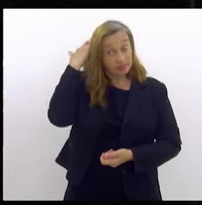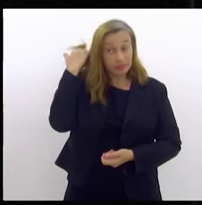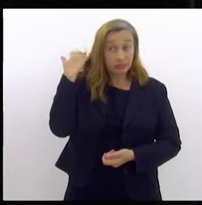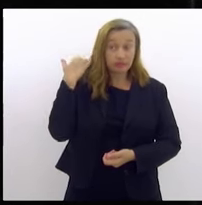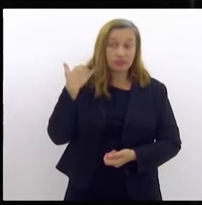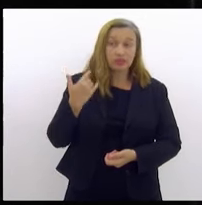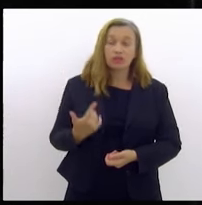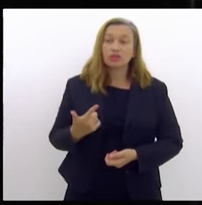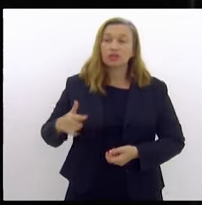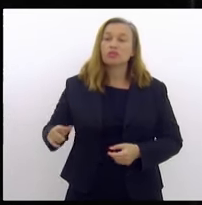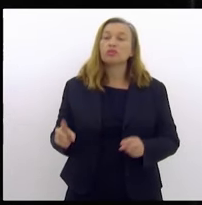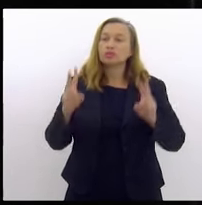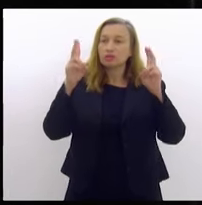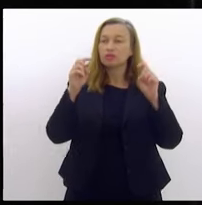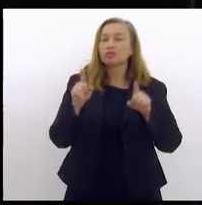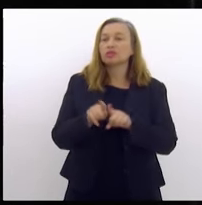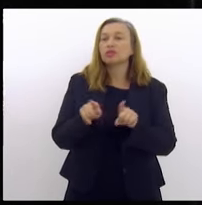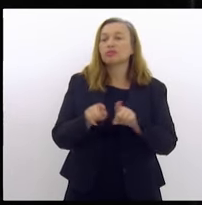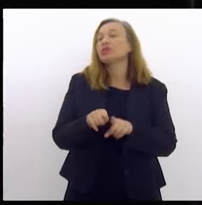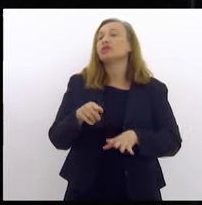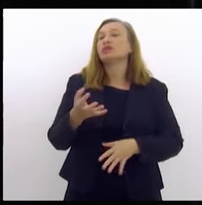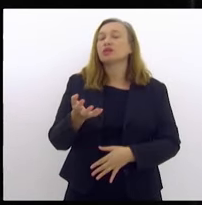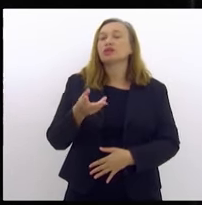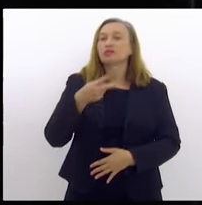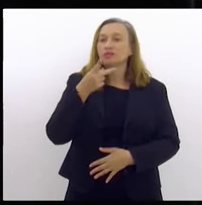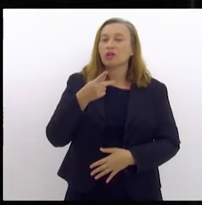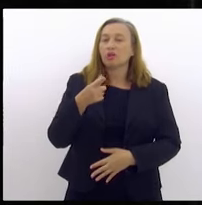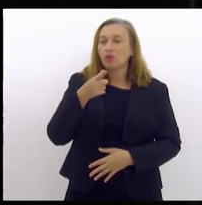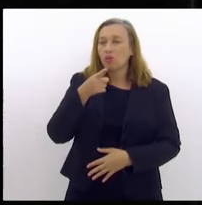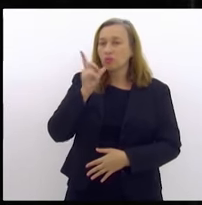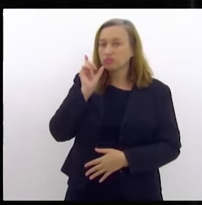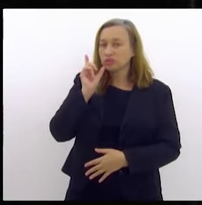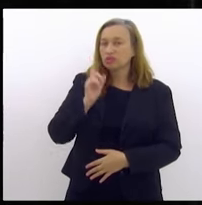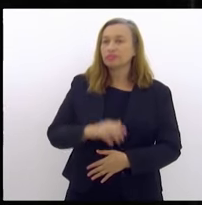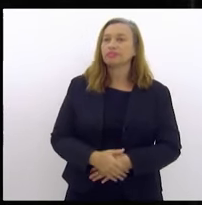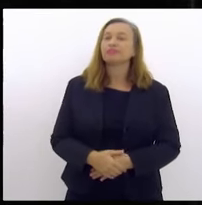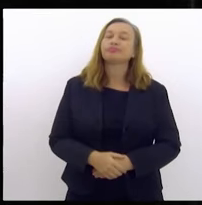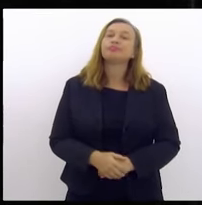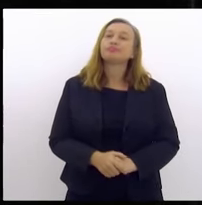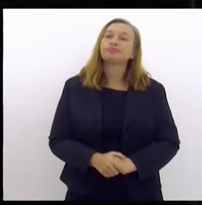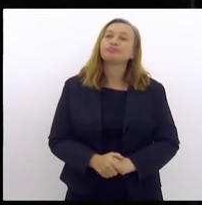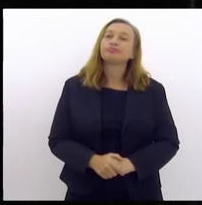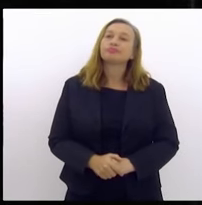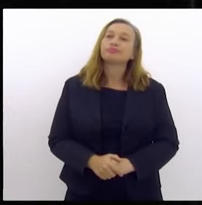E um outro elemento que eu queria também destacar, que ontem foi